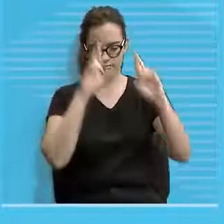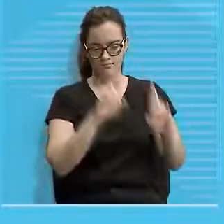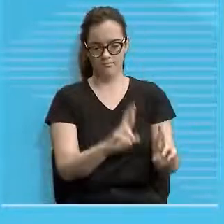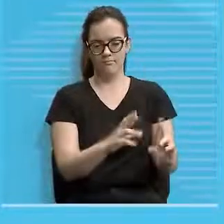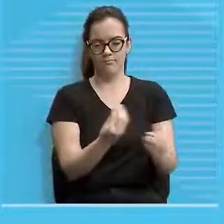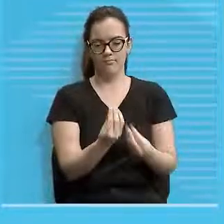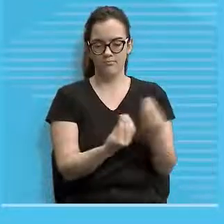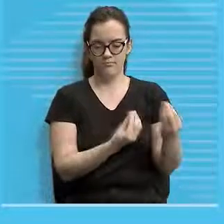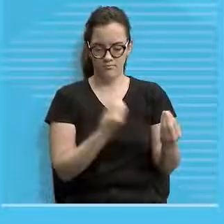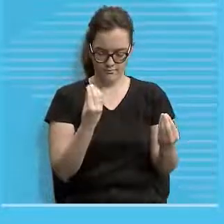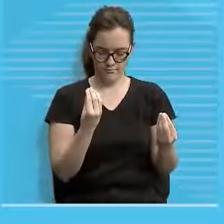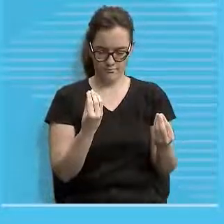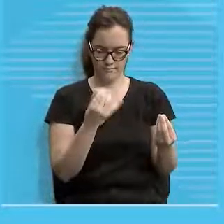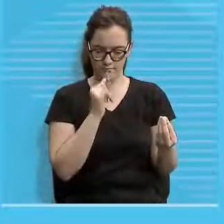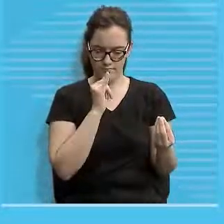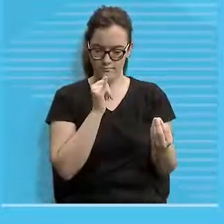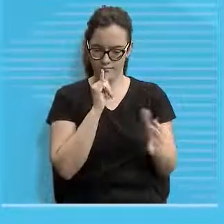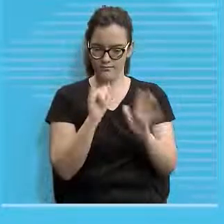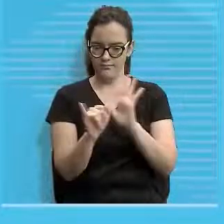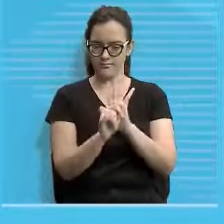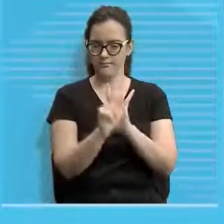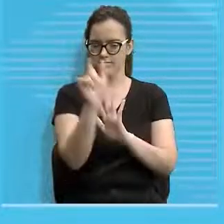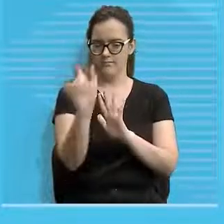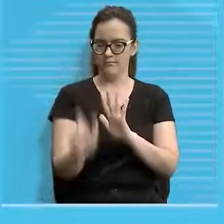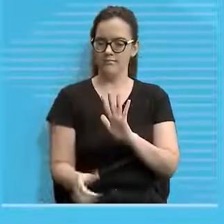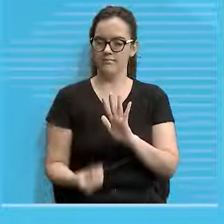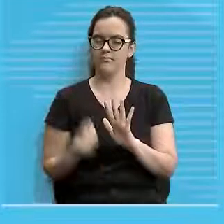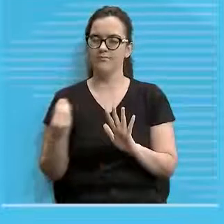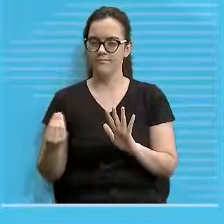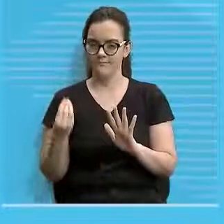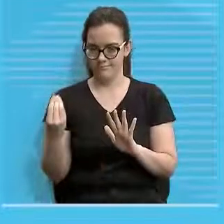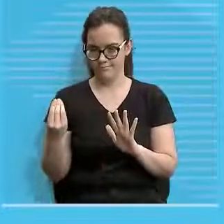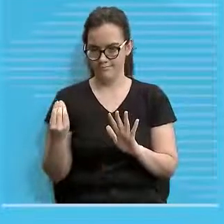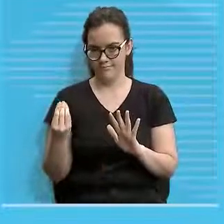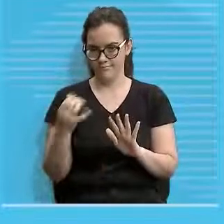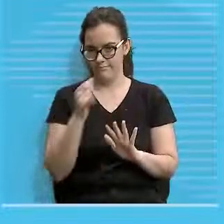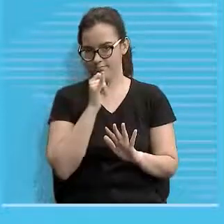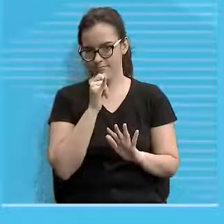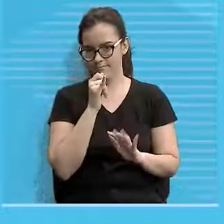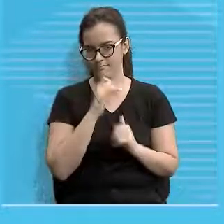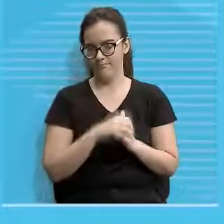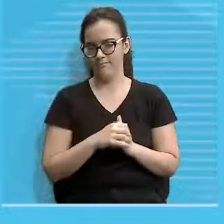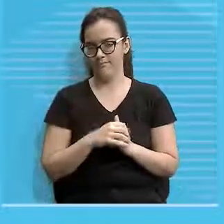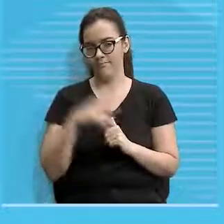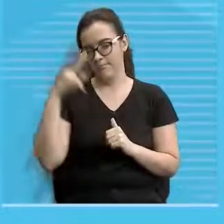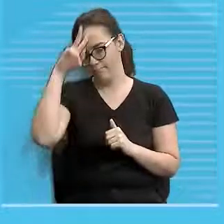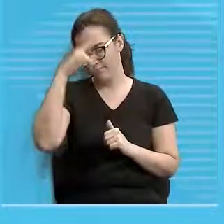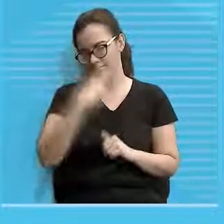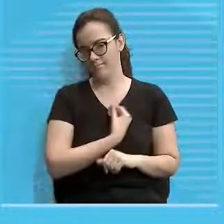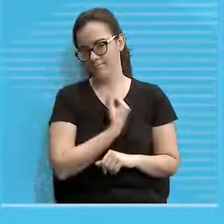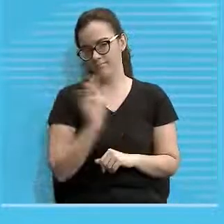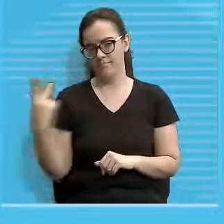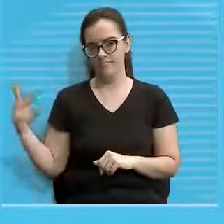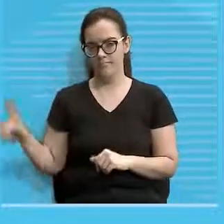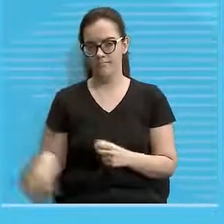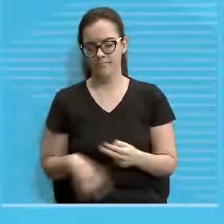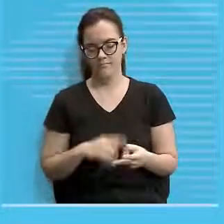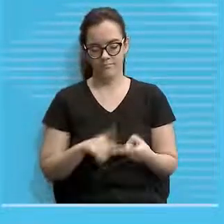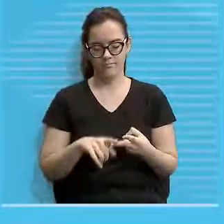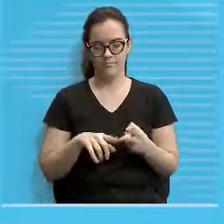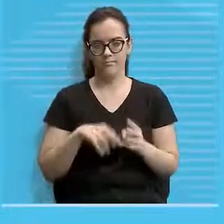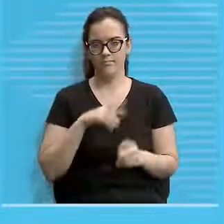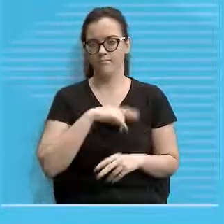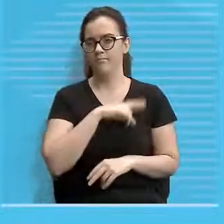outro, respeitando a identidade do outro, respeitando a história de vida, a religião, o